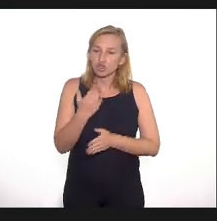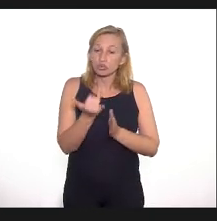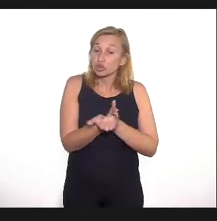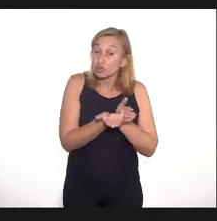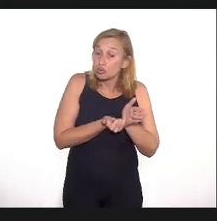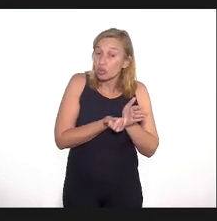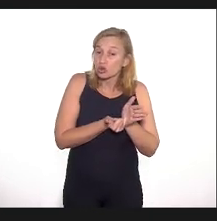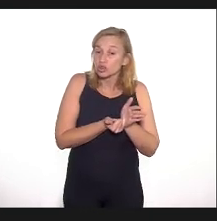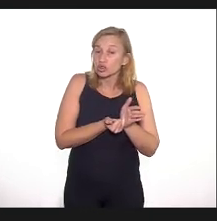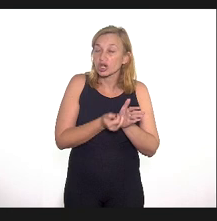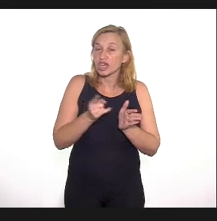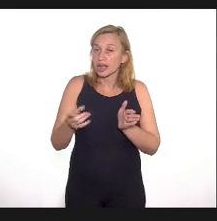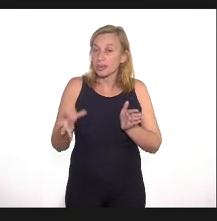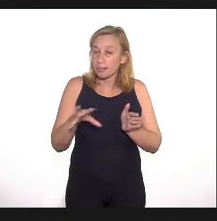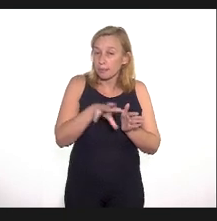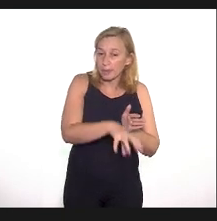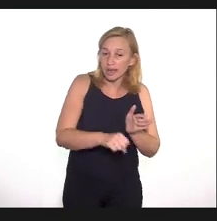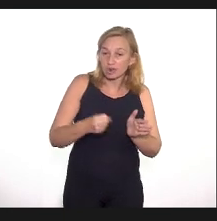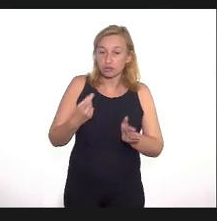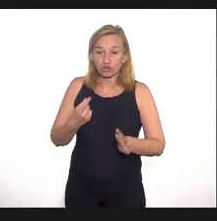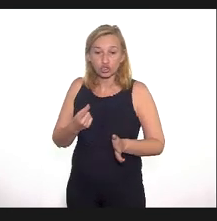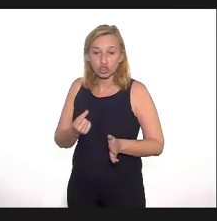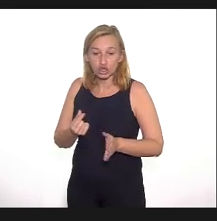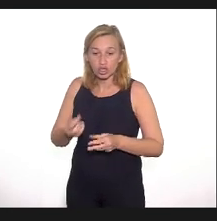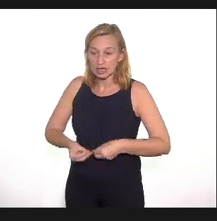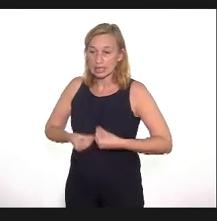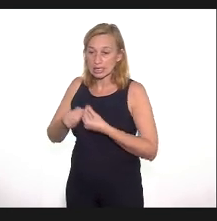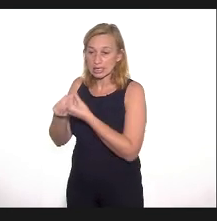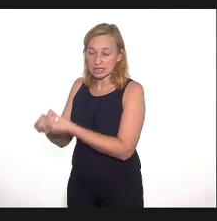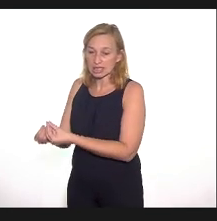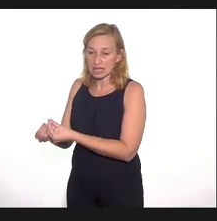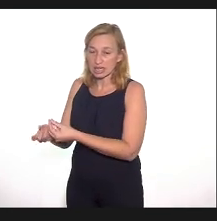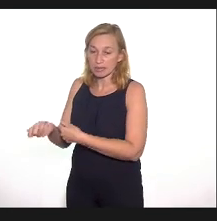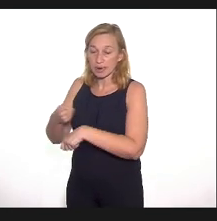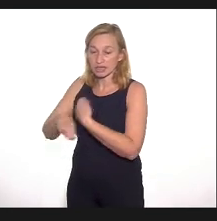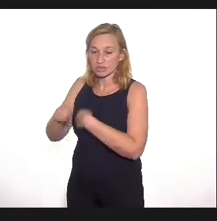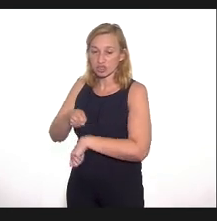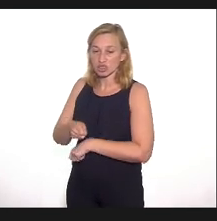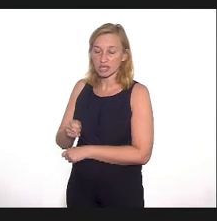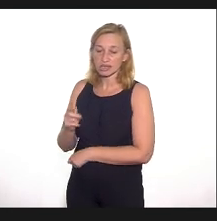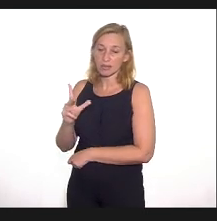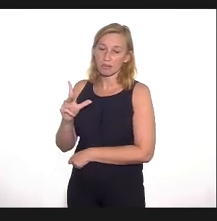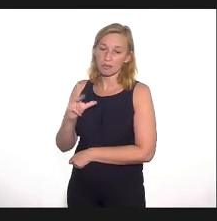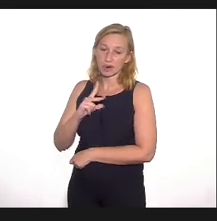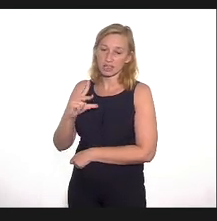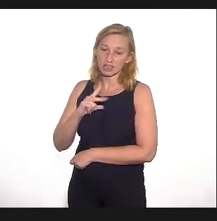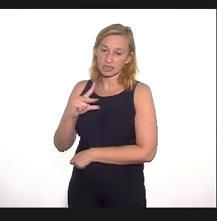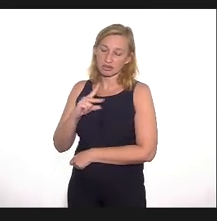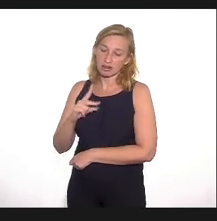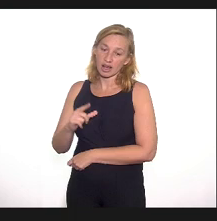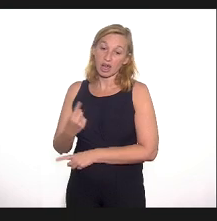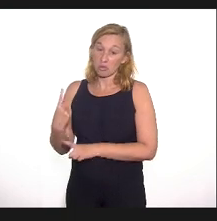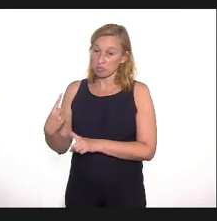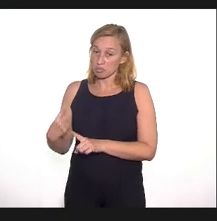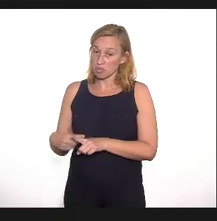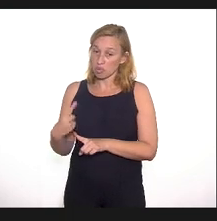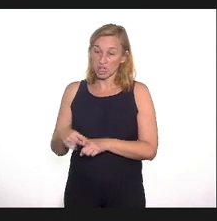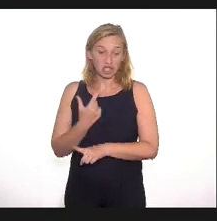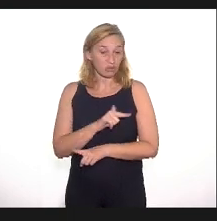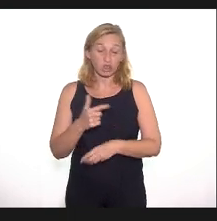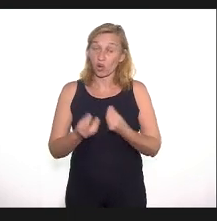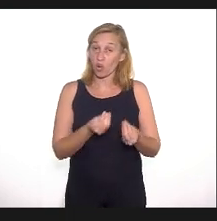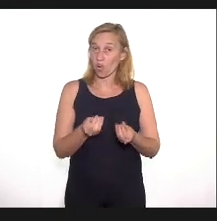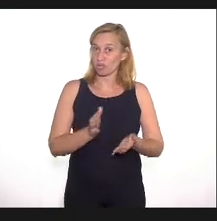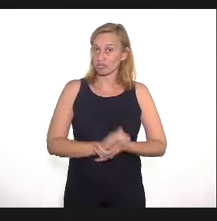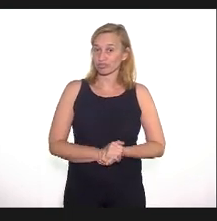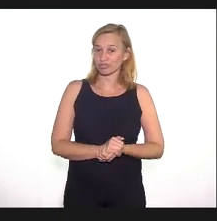impostos, que ele pegue esse dinheiro e entregue para a gestão privada fazer a gestão, porque não tem jeito.